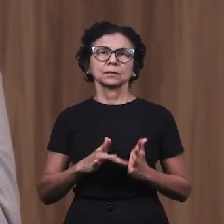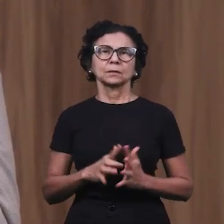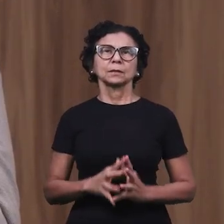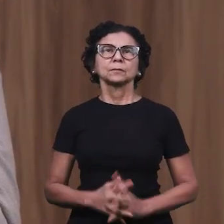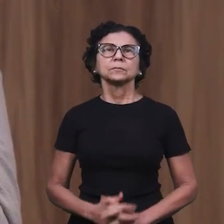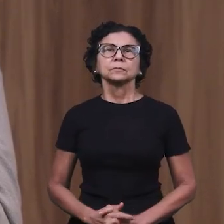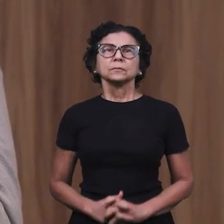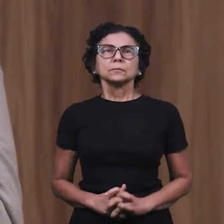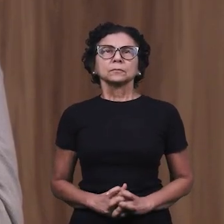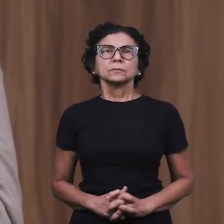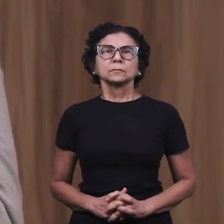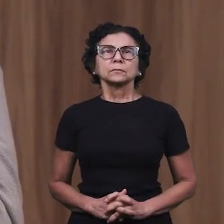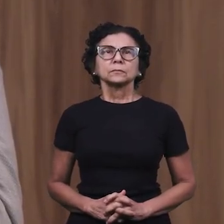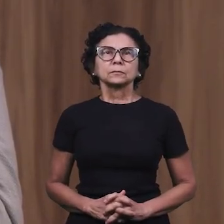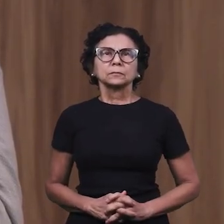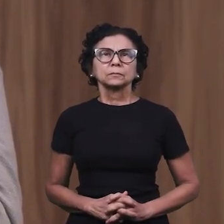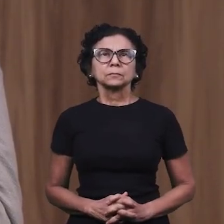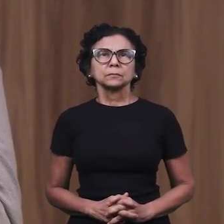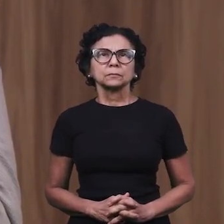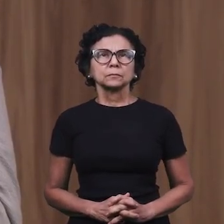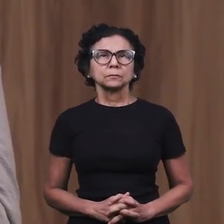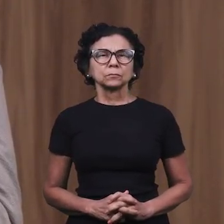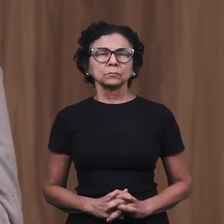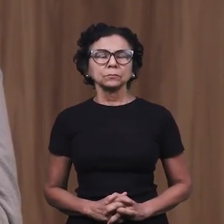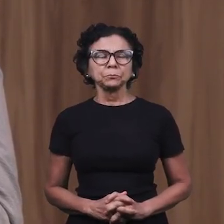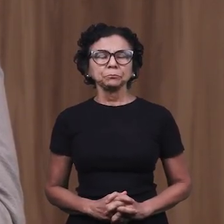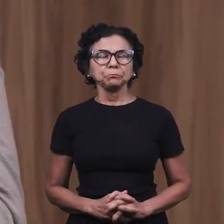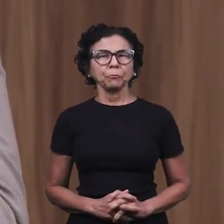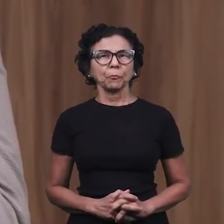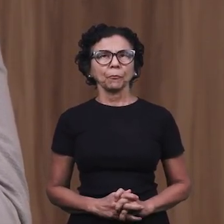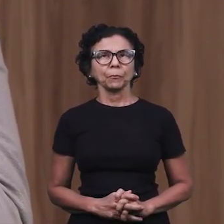tenha sido inquietante todo esse